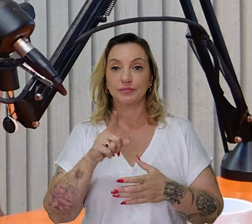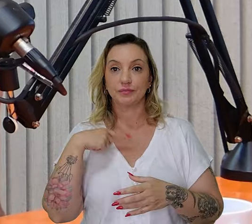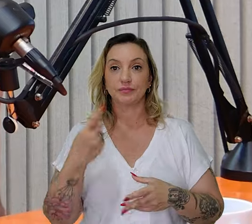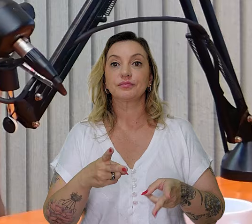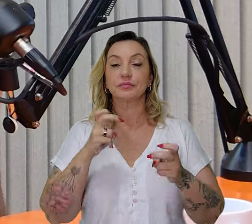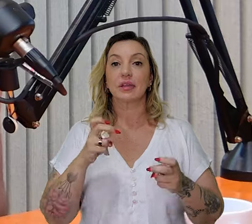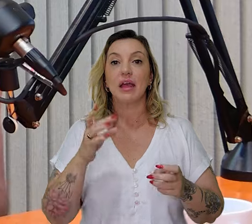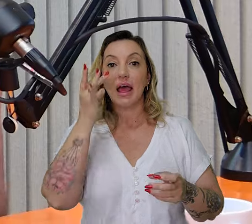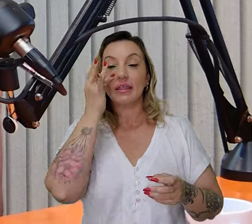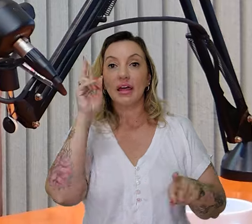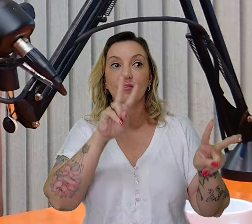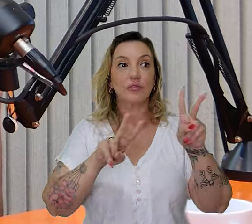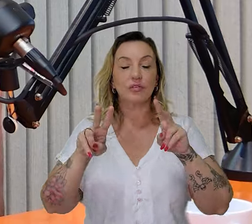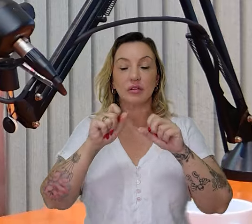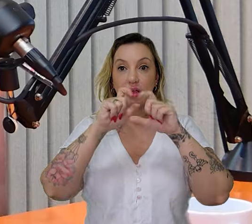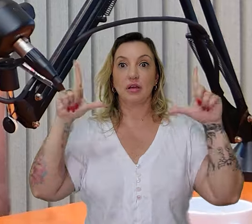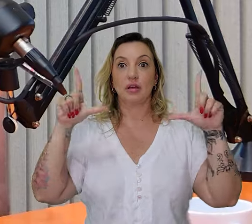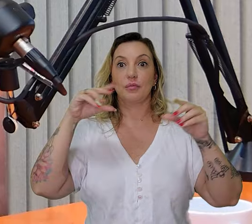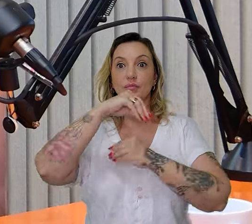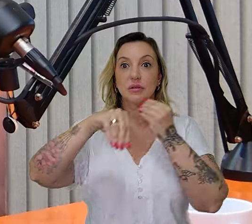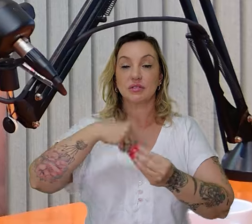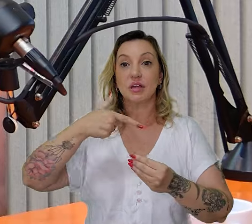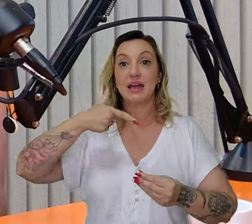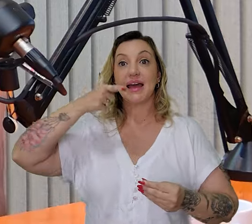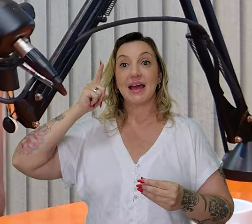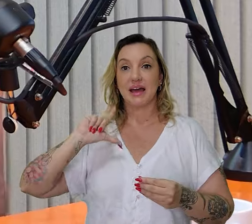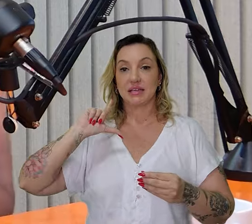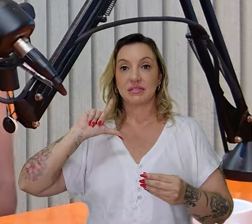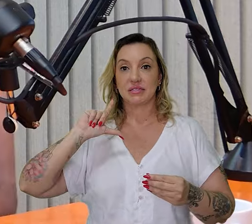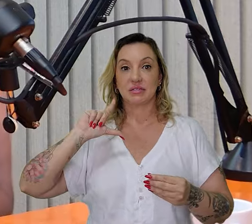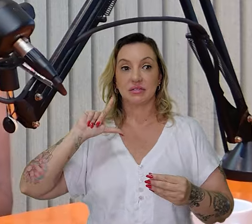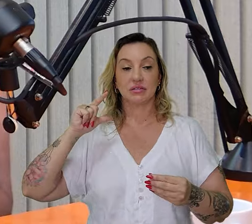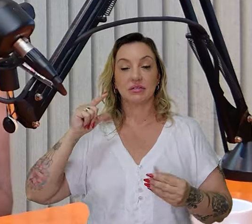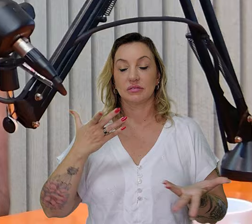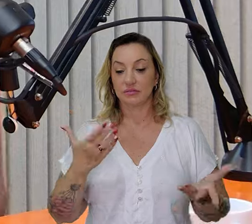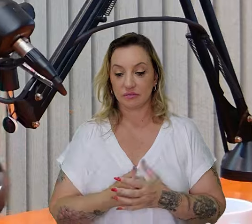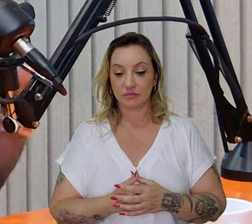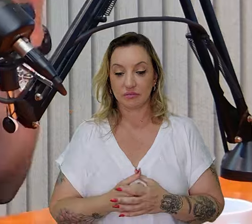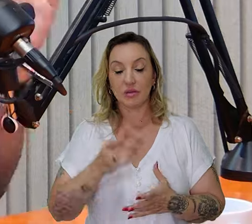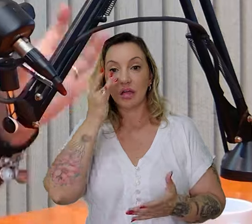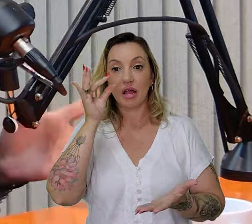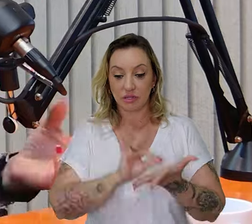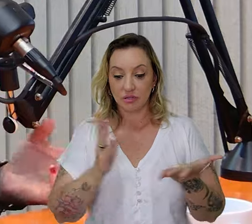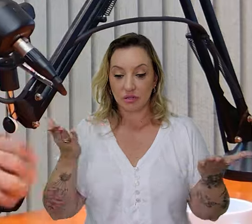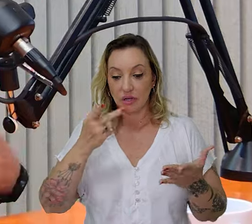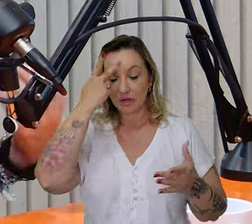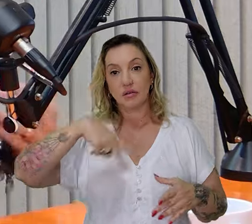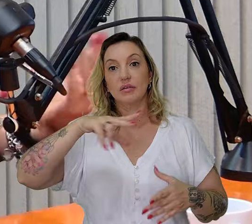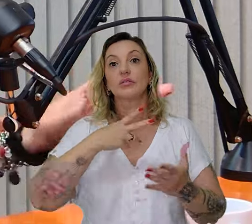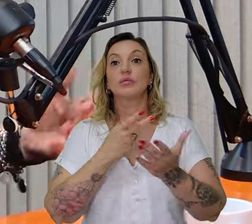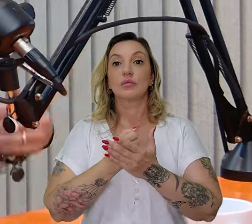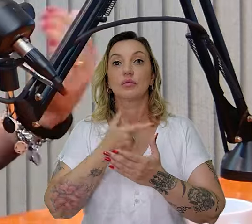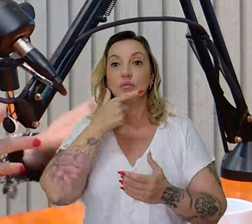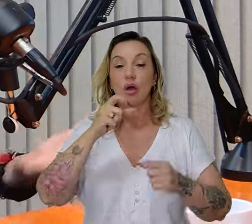aumentada realidade mista muito antes disso ser uma realidade né das pessoas poderem comprar seus óculos e ter em casa a